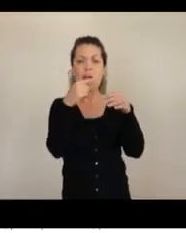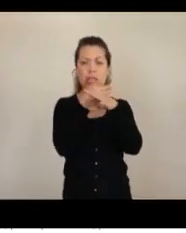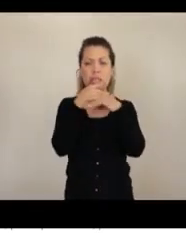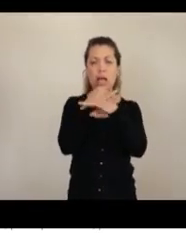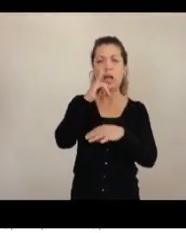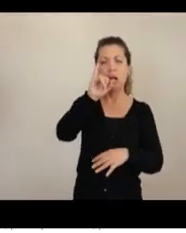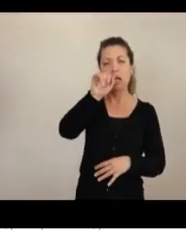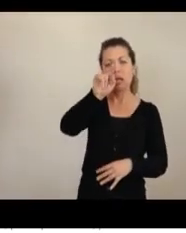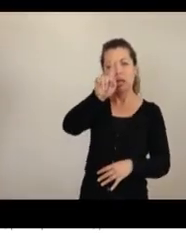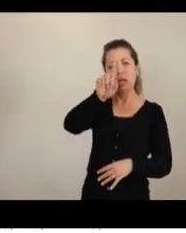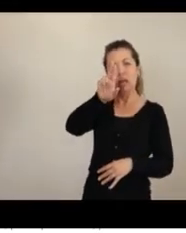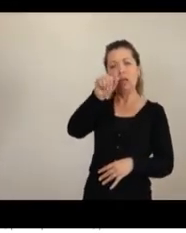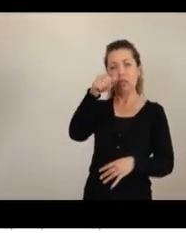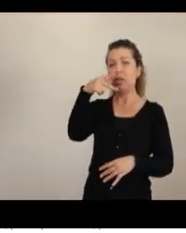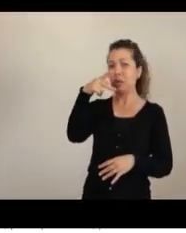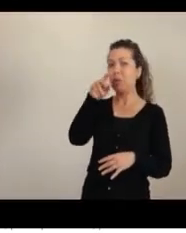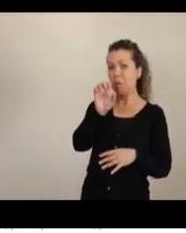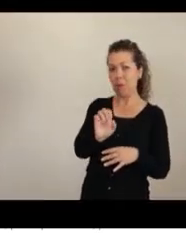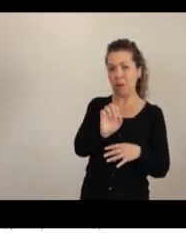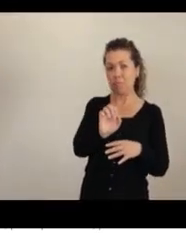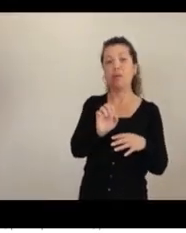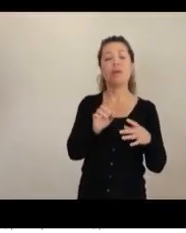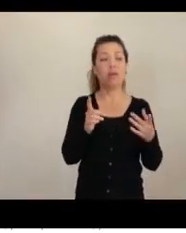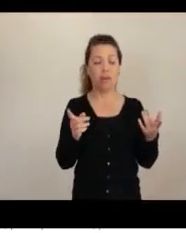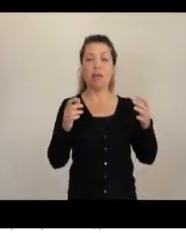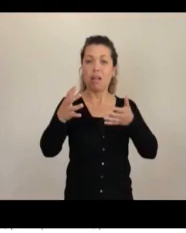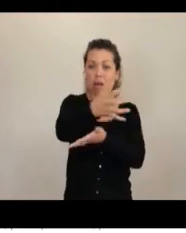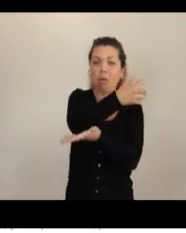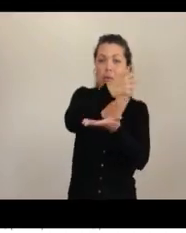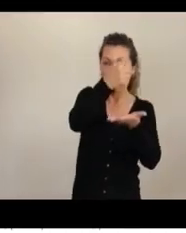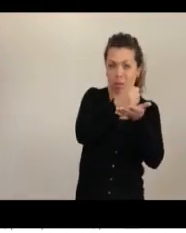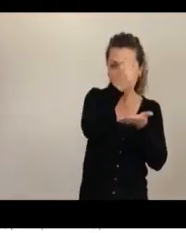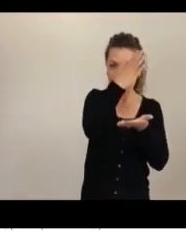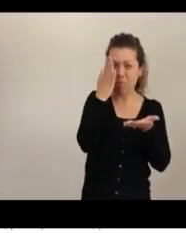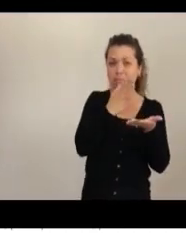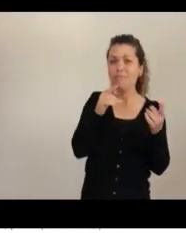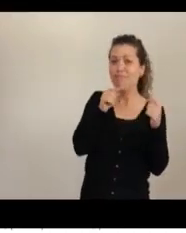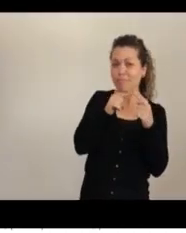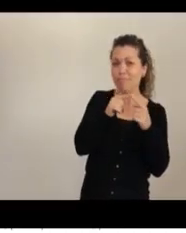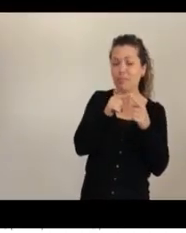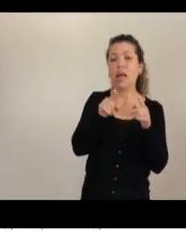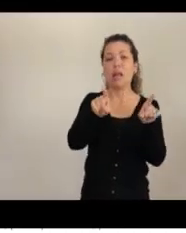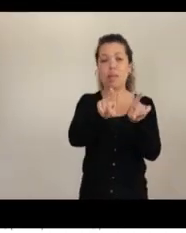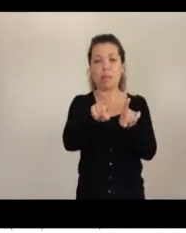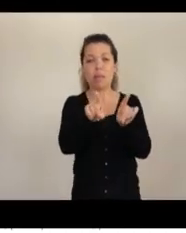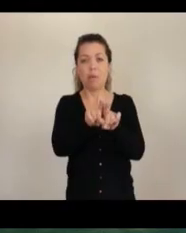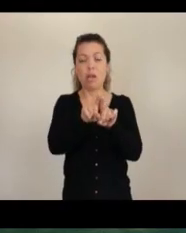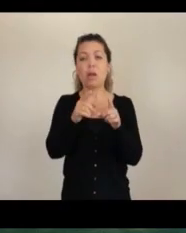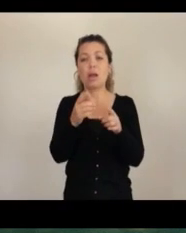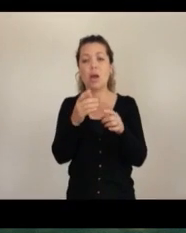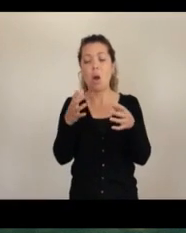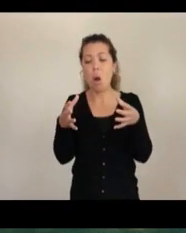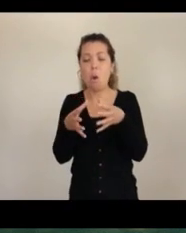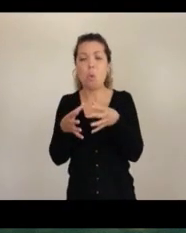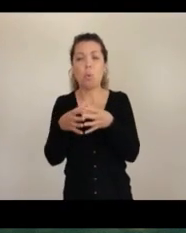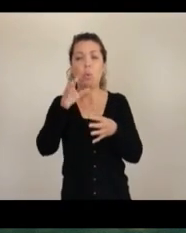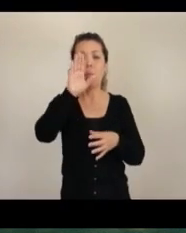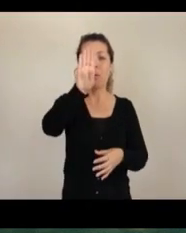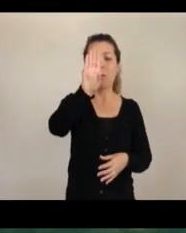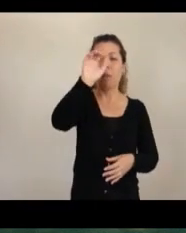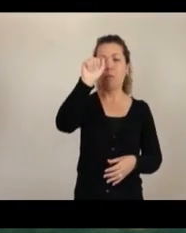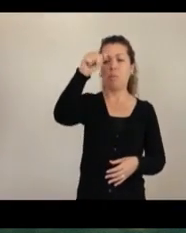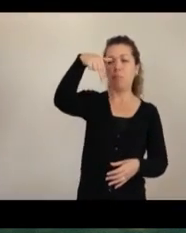muito cedo, então, diversas embarcações atracavam pelo Mar Pequeno diante da vila. A princípio, tratava-se de um atracadouro de madeira